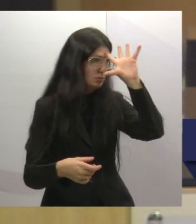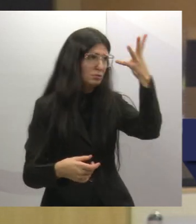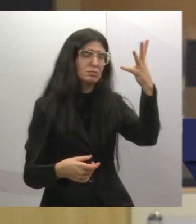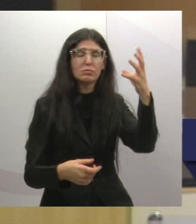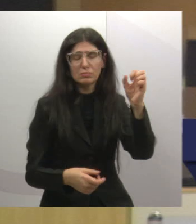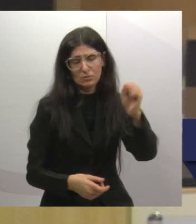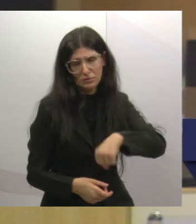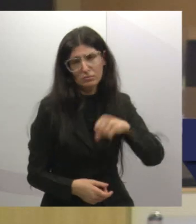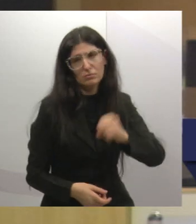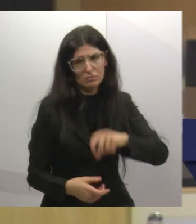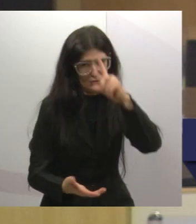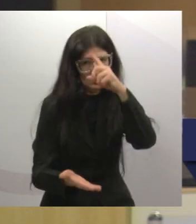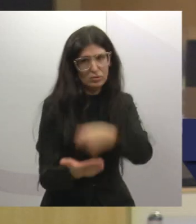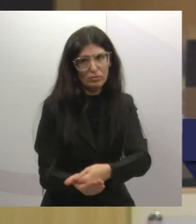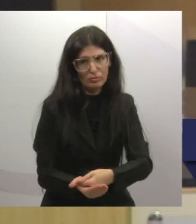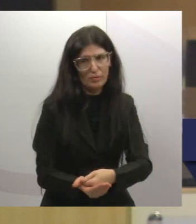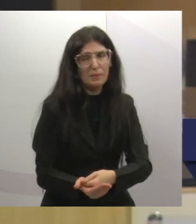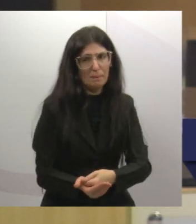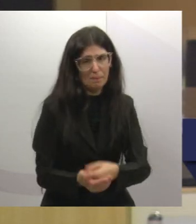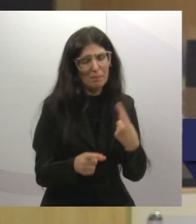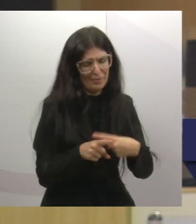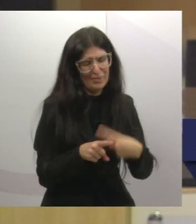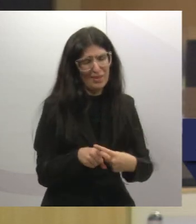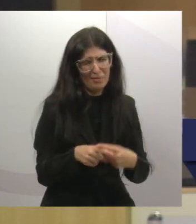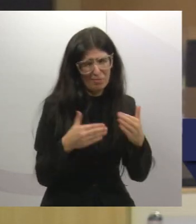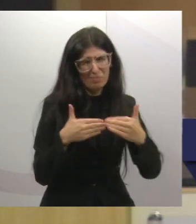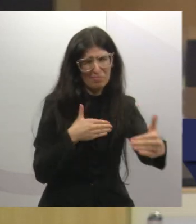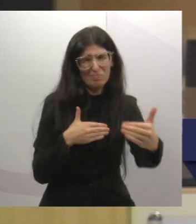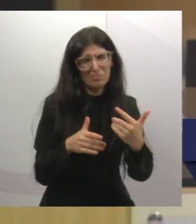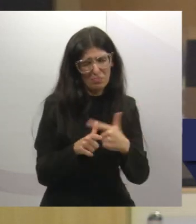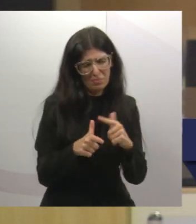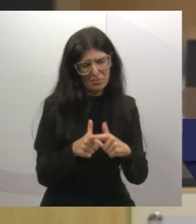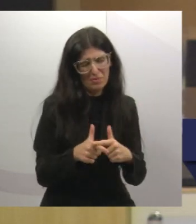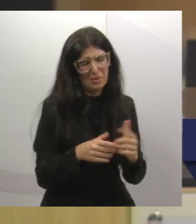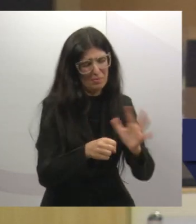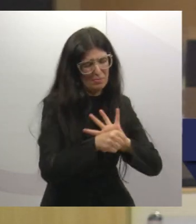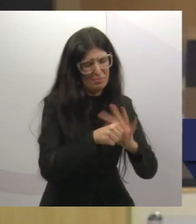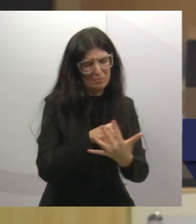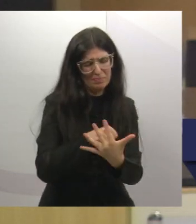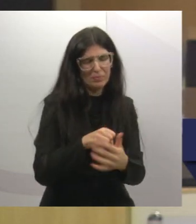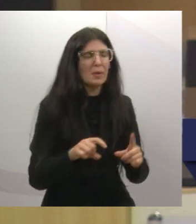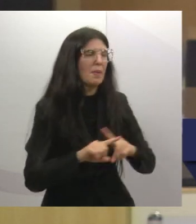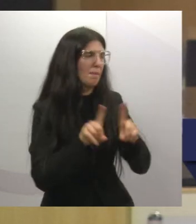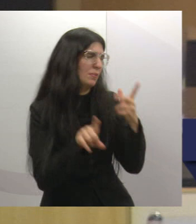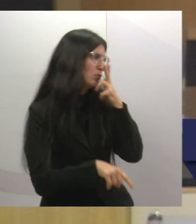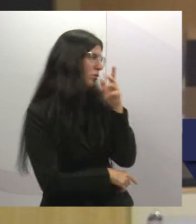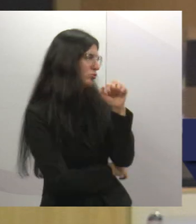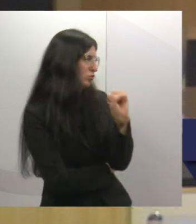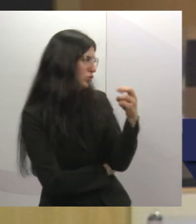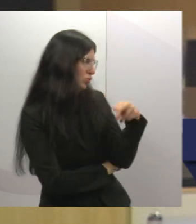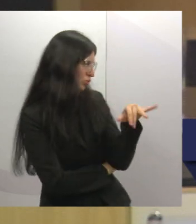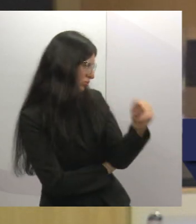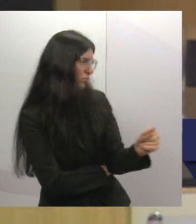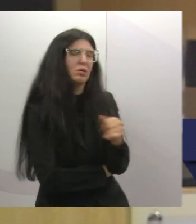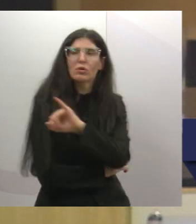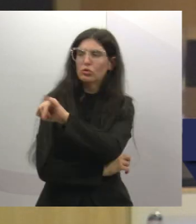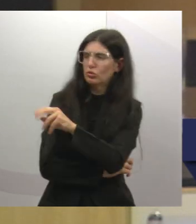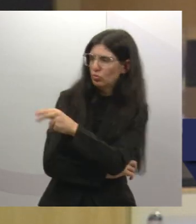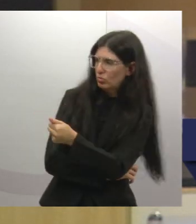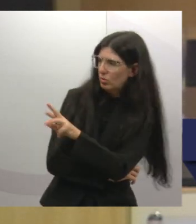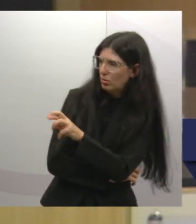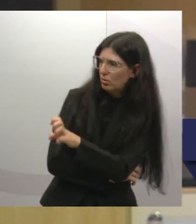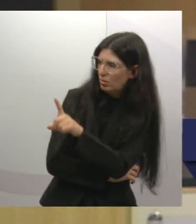pertinentes, necessárias ao momento delicado que a gente está vivendo. Mas eu acredito que tanto a Sônia quanto o Juarez também têm clareza